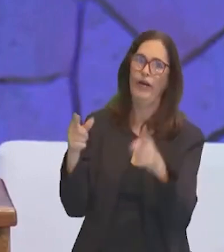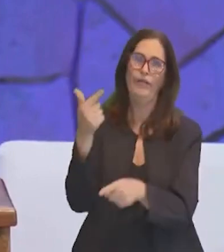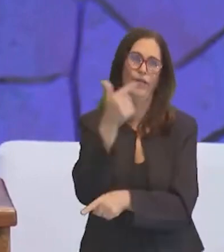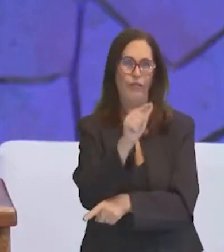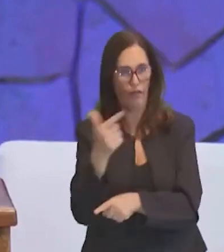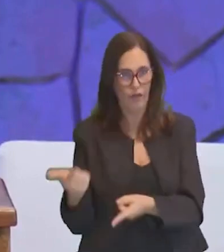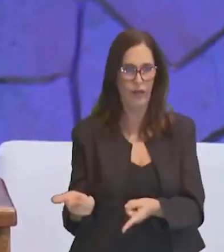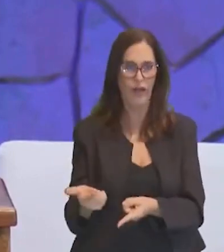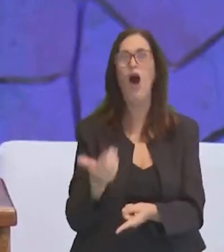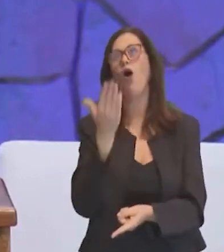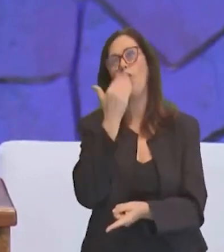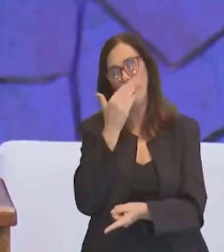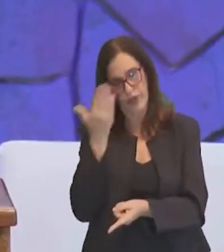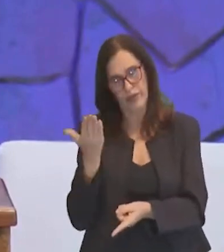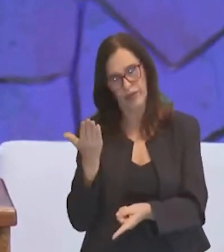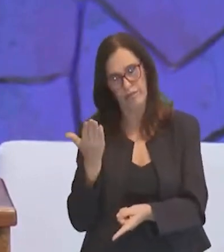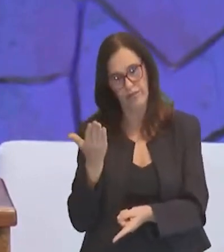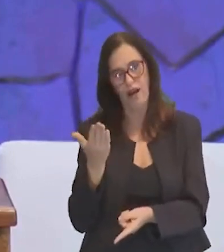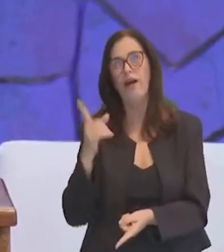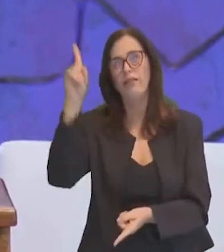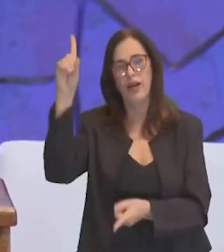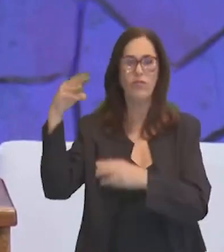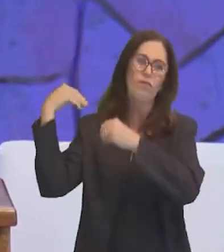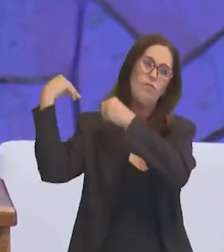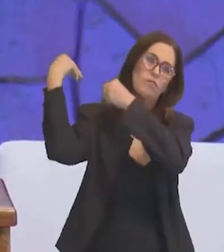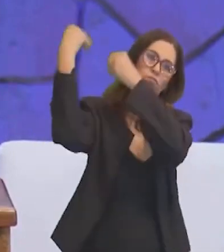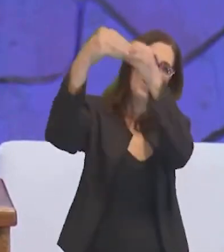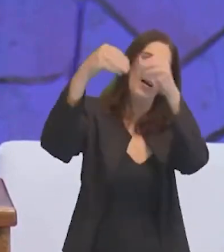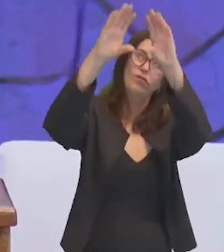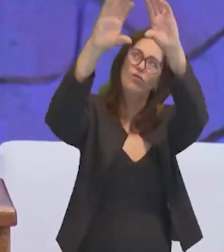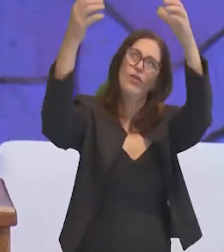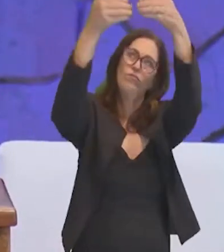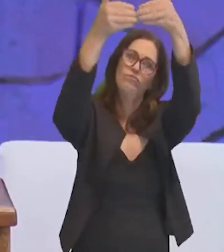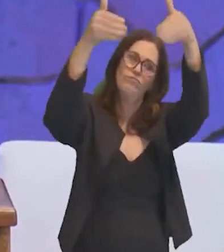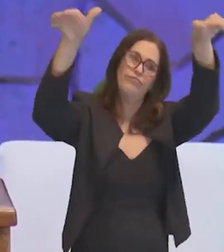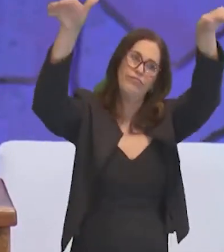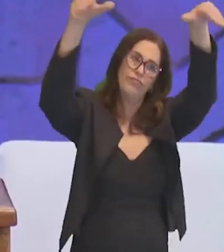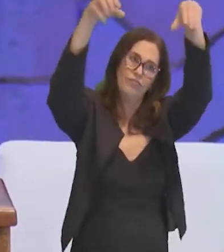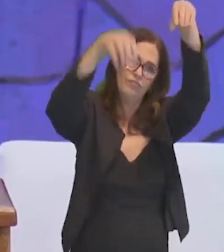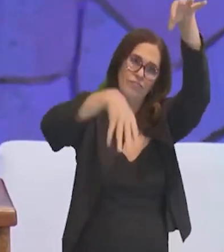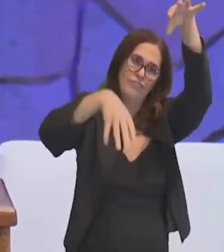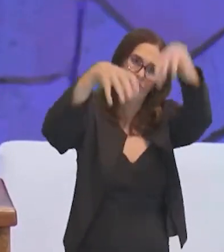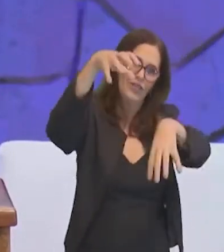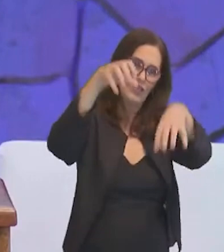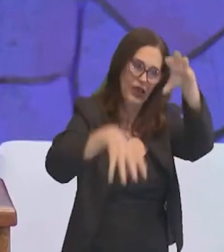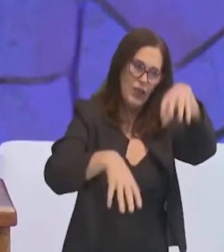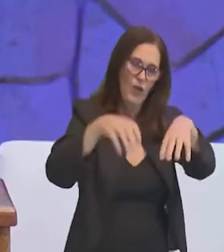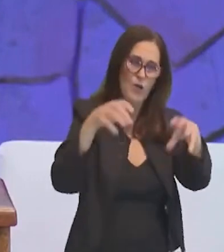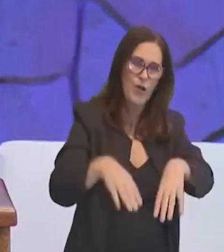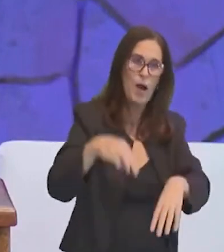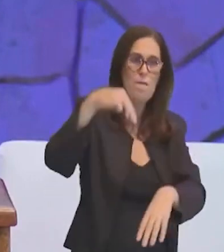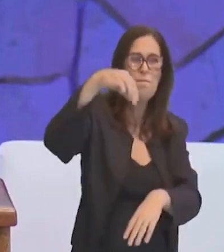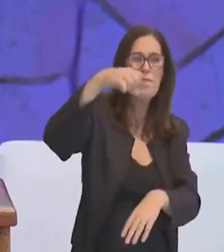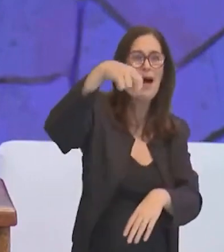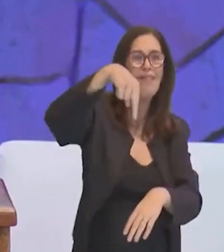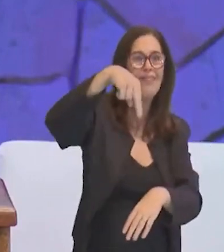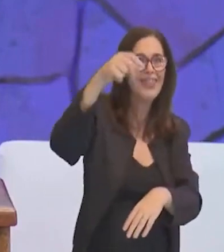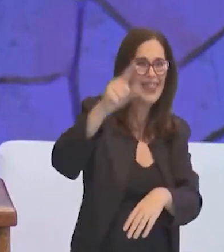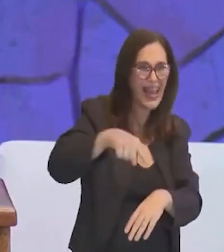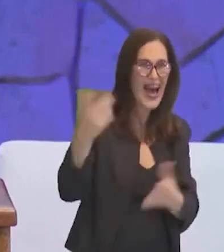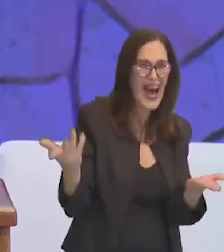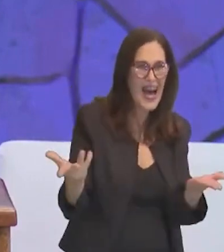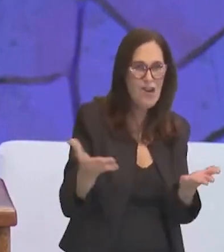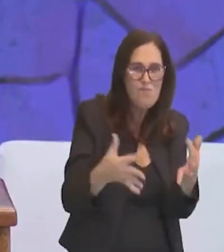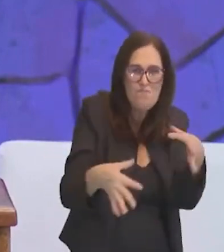tinha comida. Deus fazia cair a comida do céu em formato de maná, um